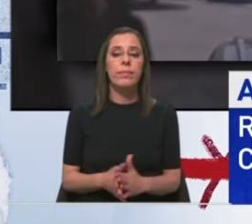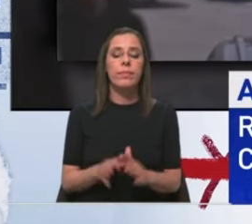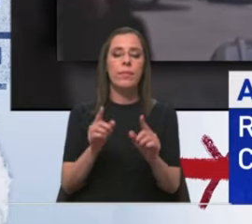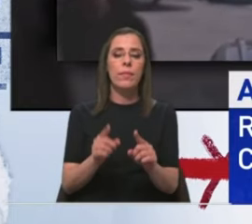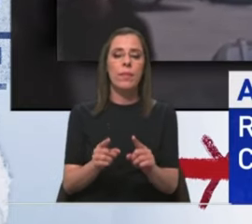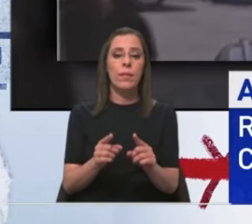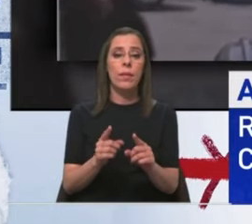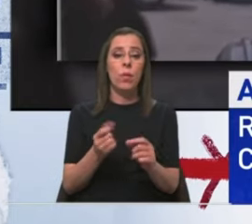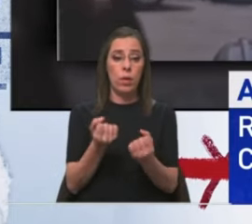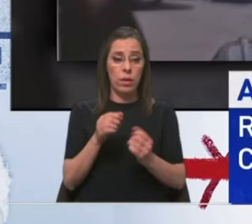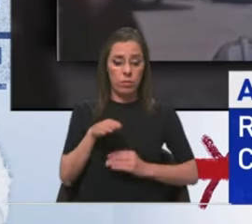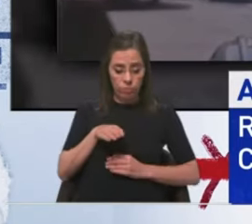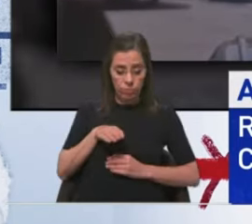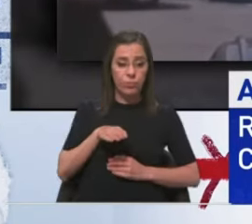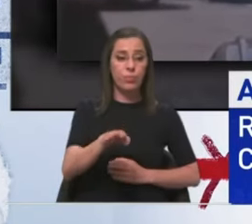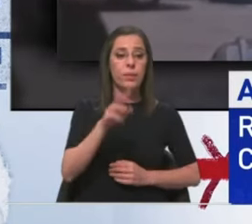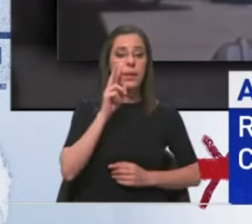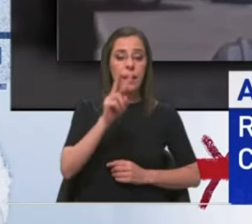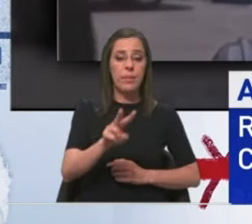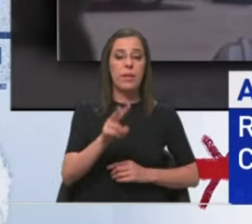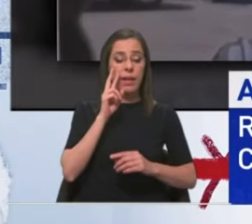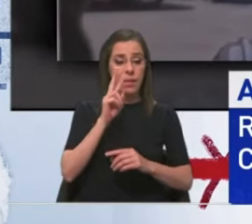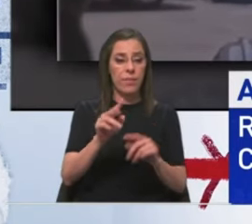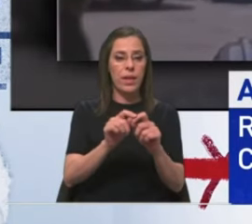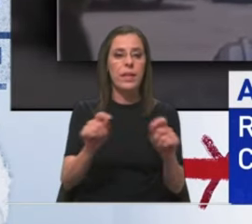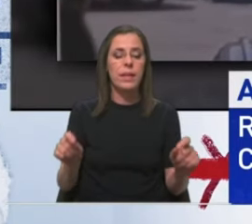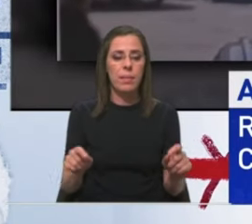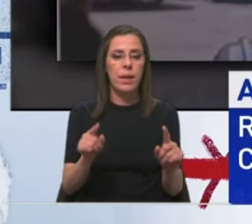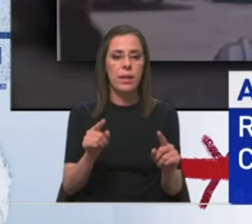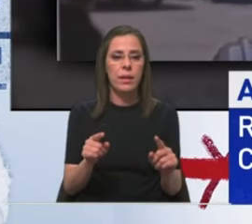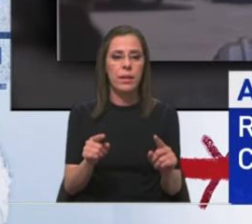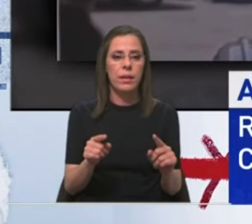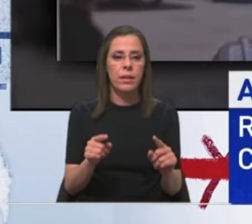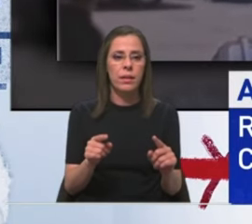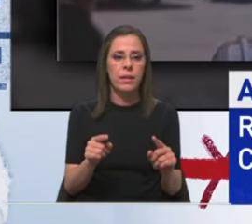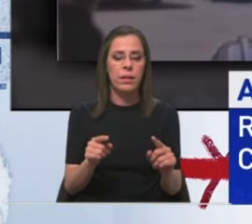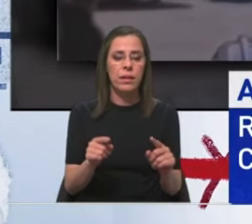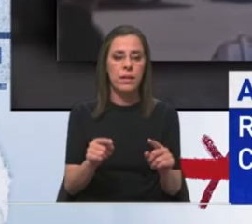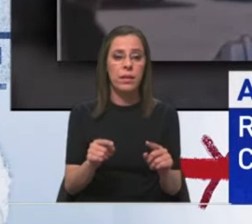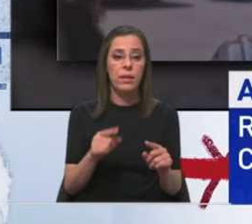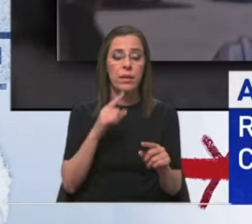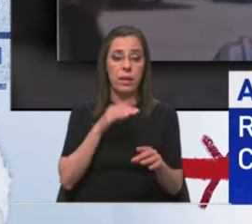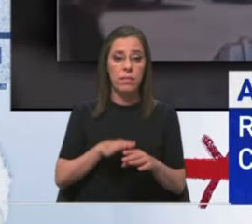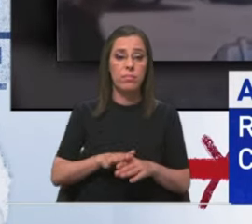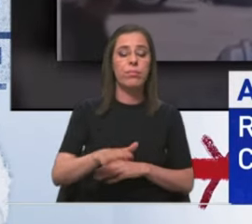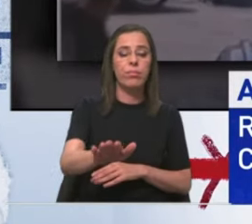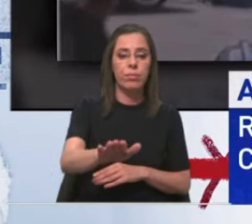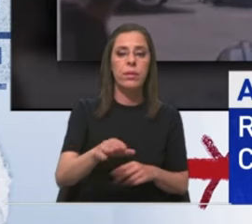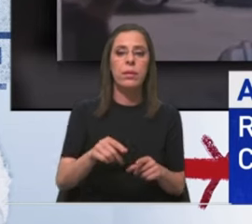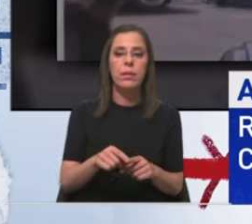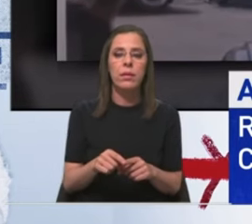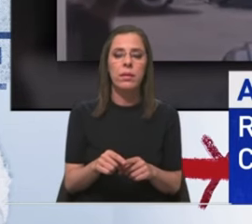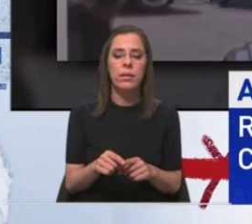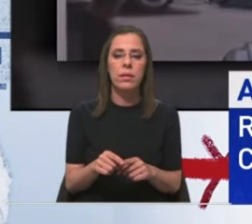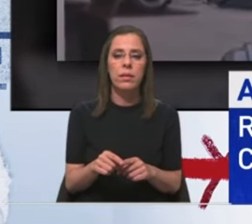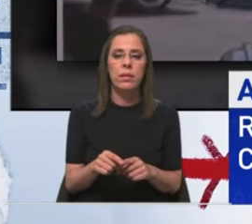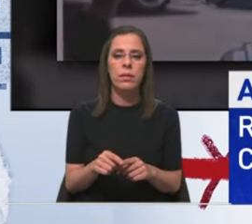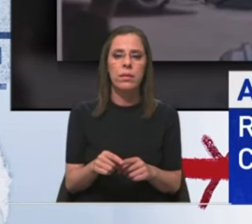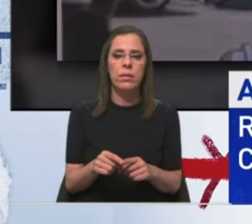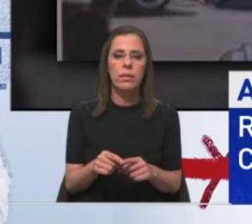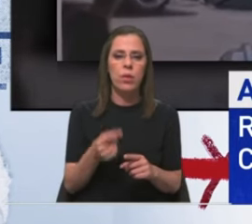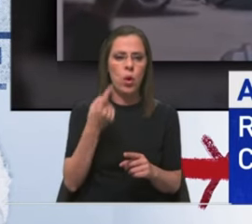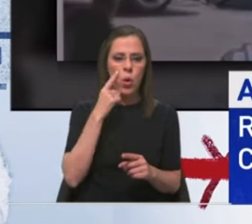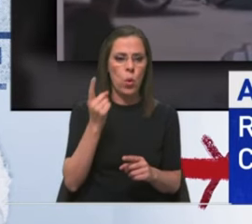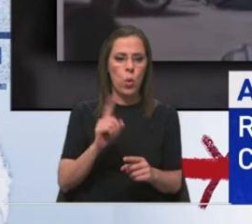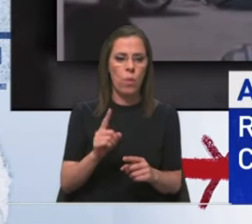você arranca, nós estamos a ver, temos estado a ver as imagens em loop, quando o senhor arranca, o senhor